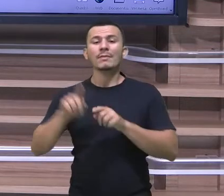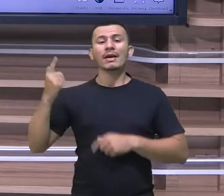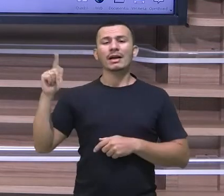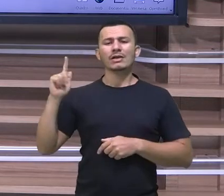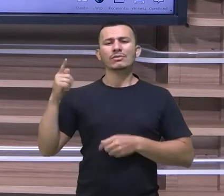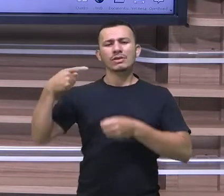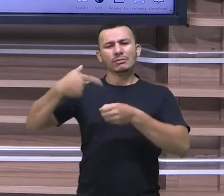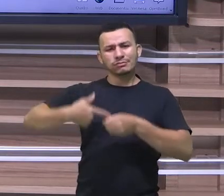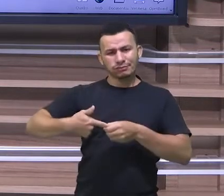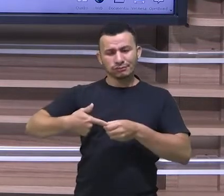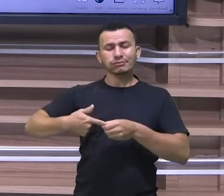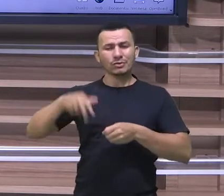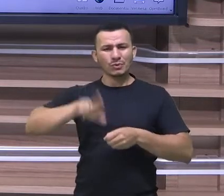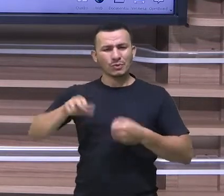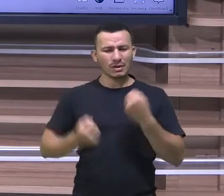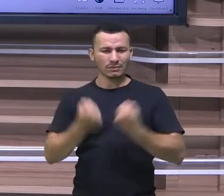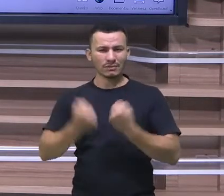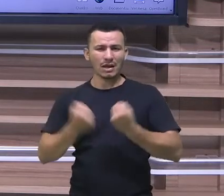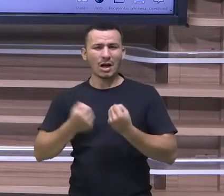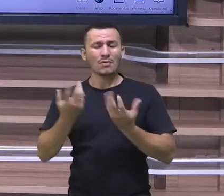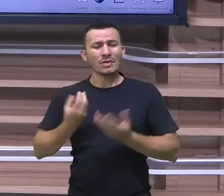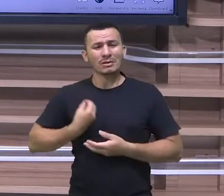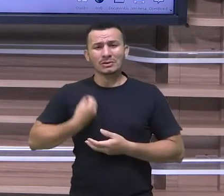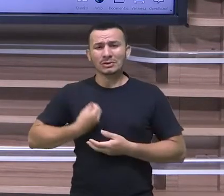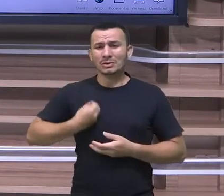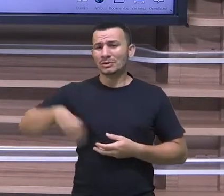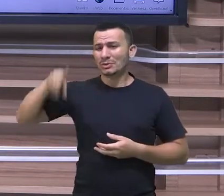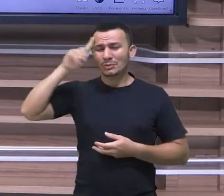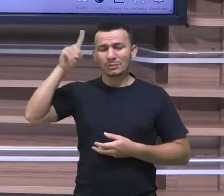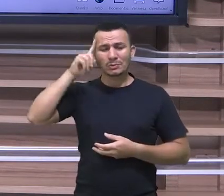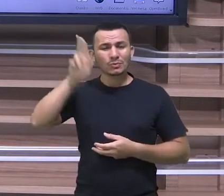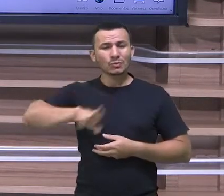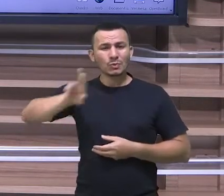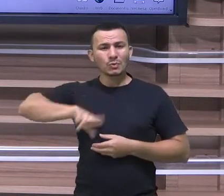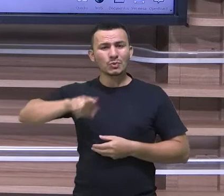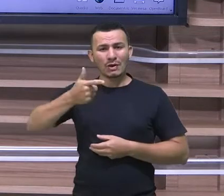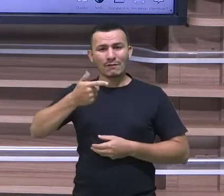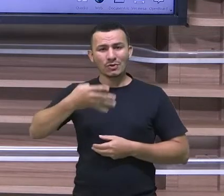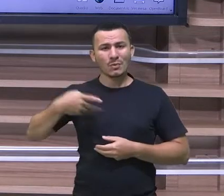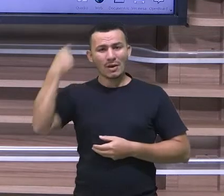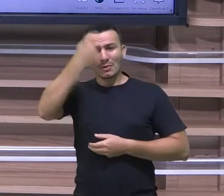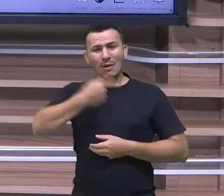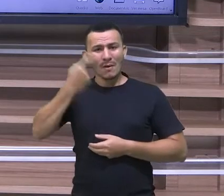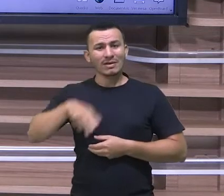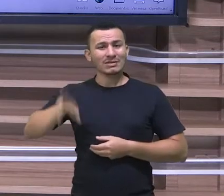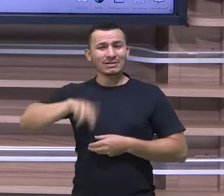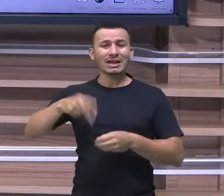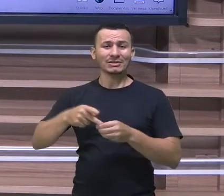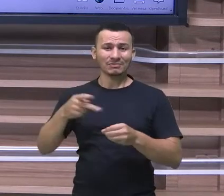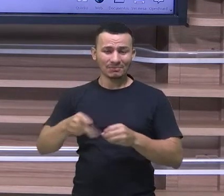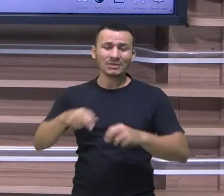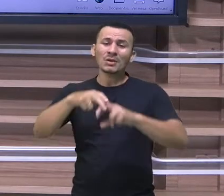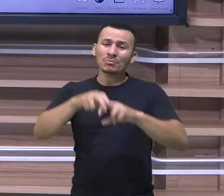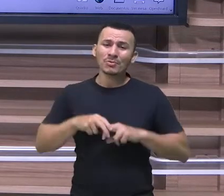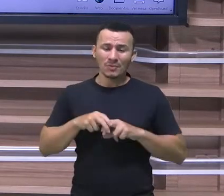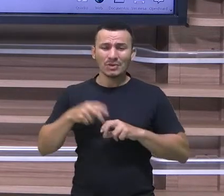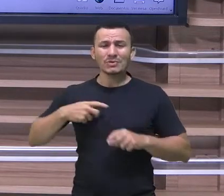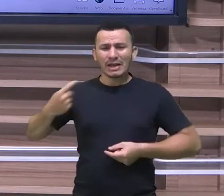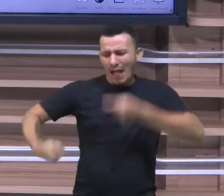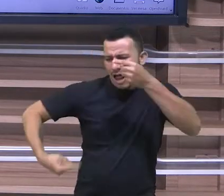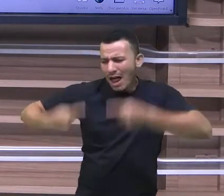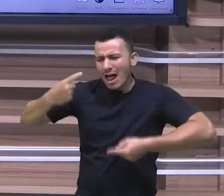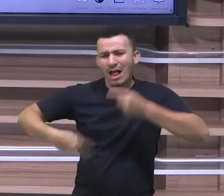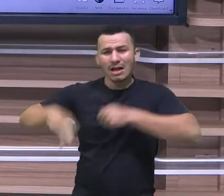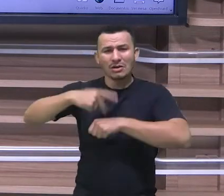veículos. Então, olha só, o petróleo está no nosso dia a dia e a gente está utilizando ele 24 horas por dia. Por isso que ele é muito disputado